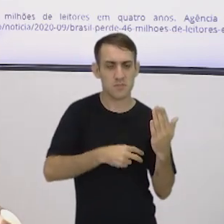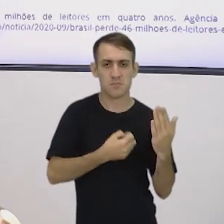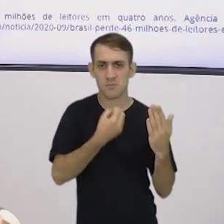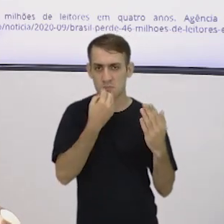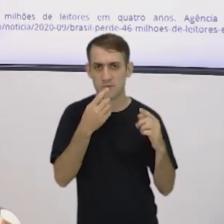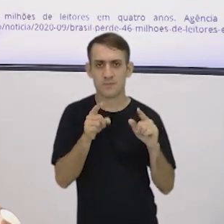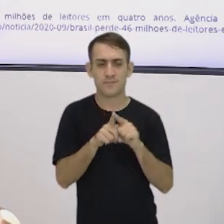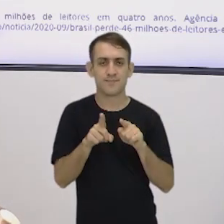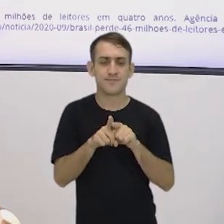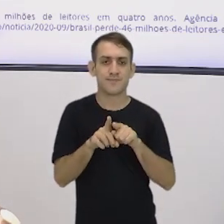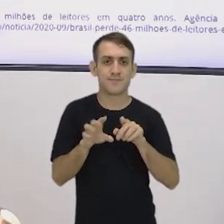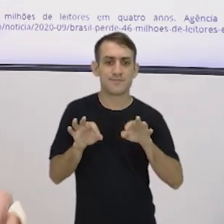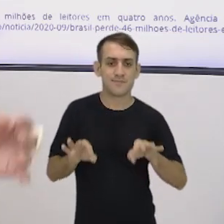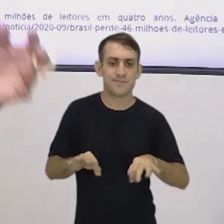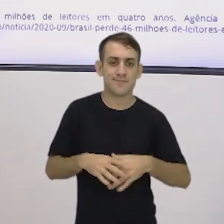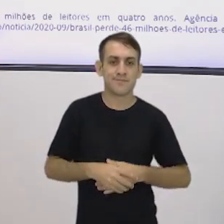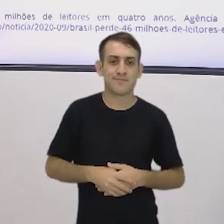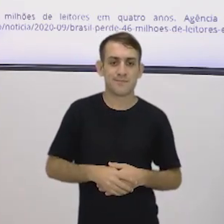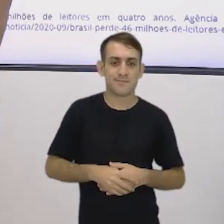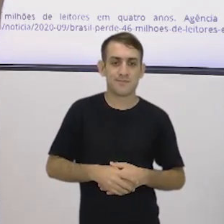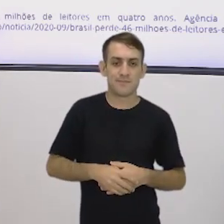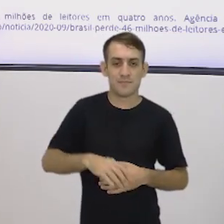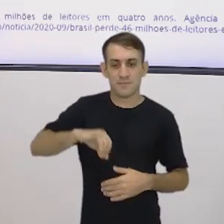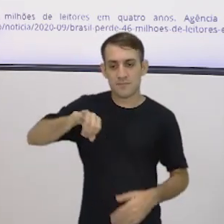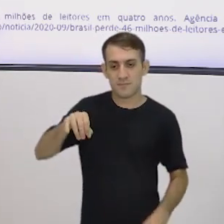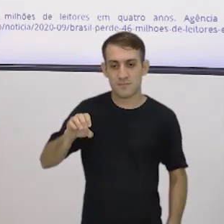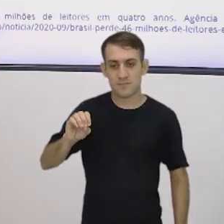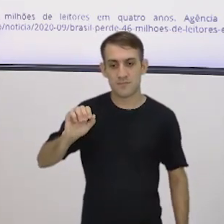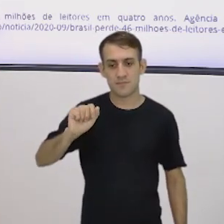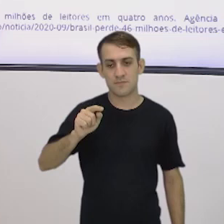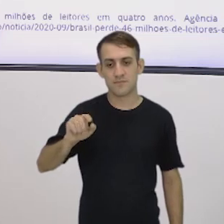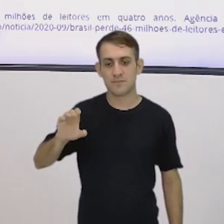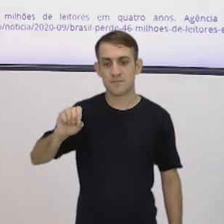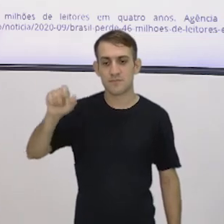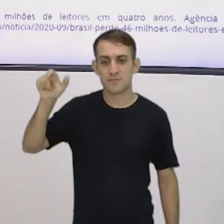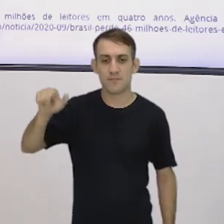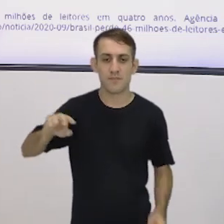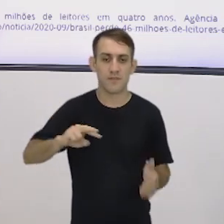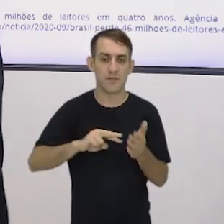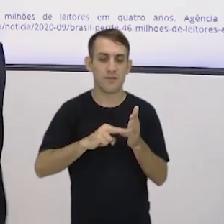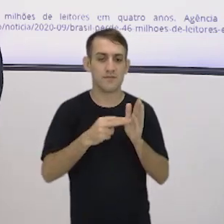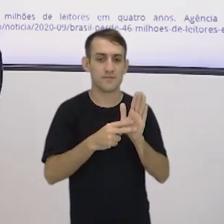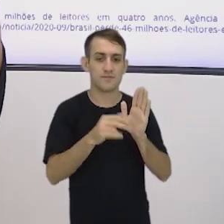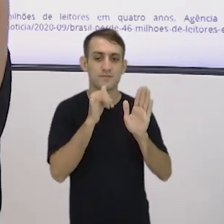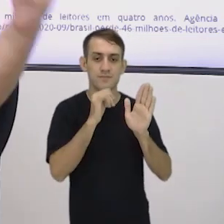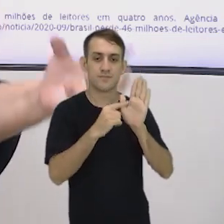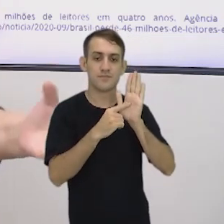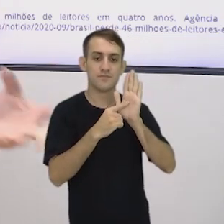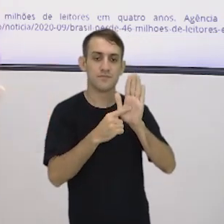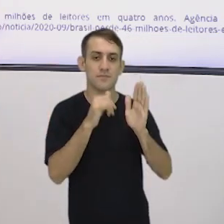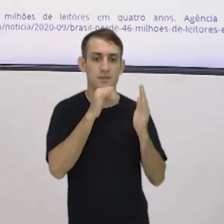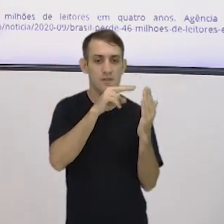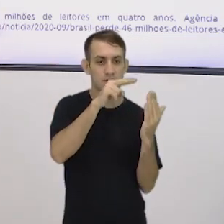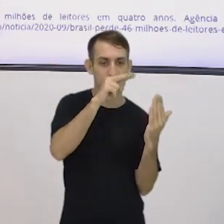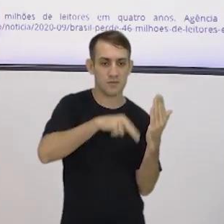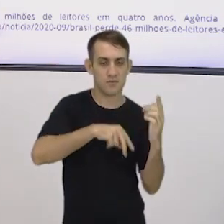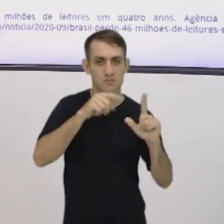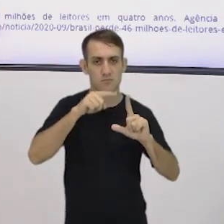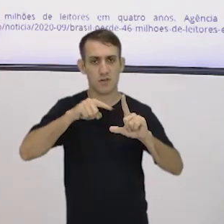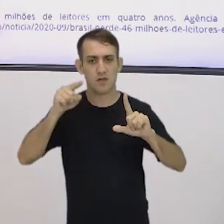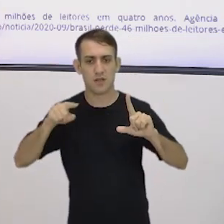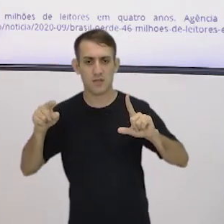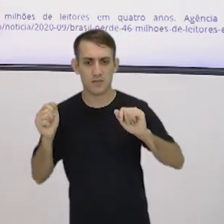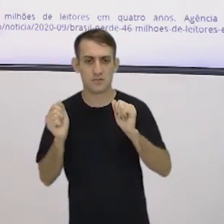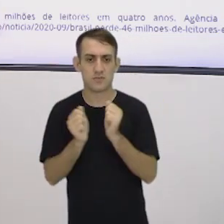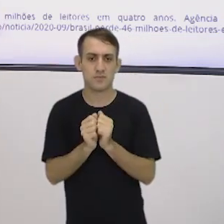certo? O João é um exemplo aqui também para juntar essa questão do leitor e da estatística.